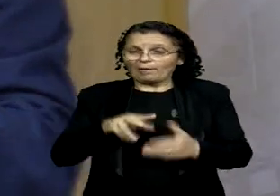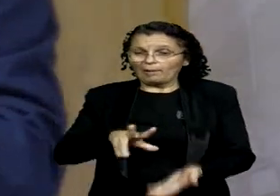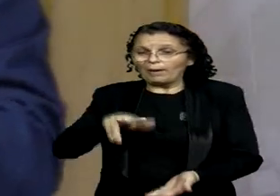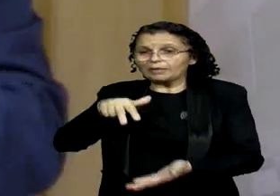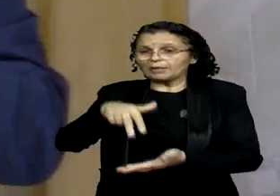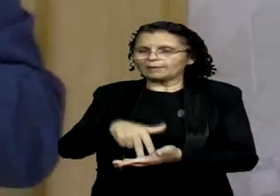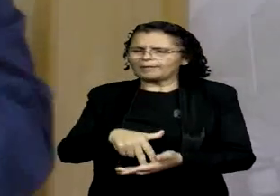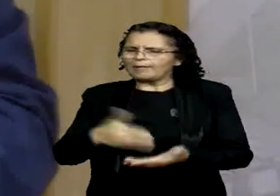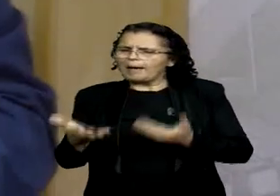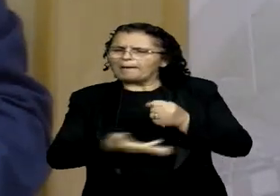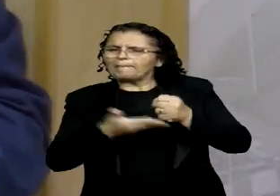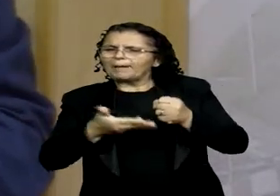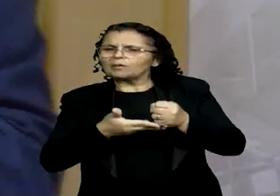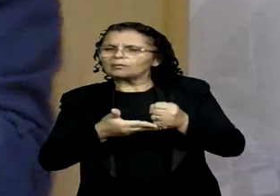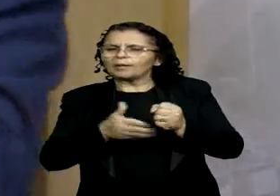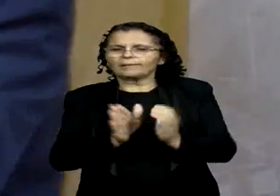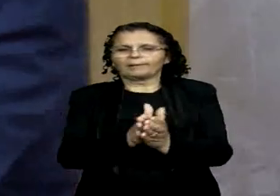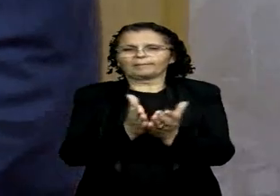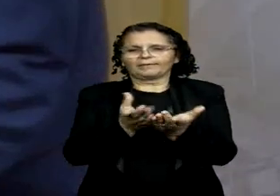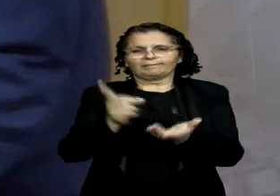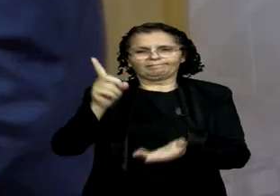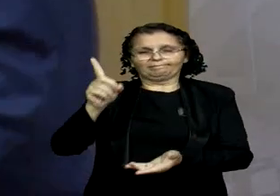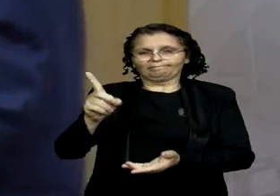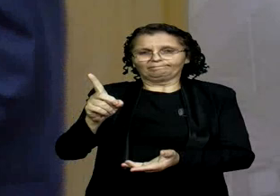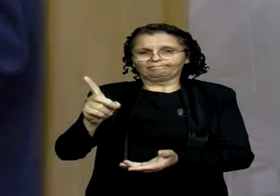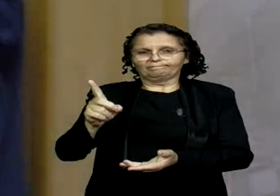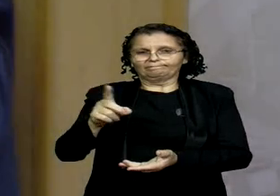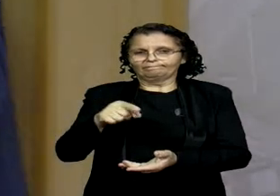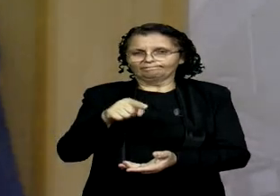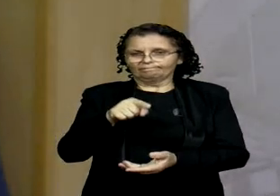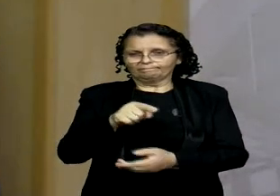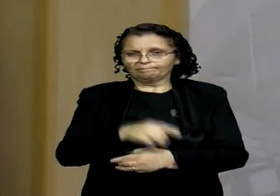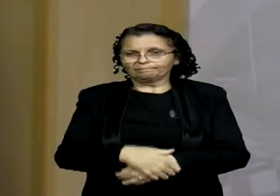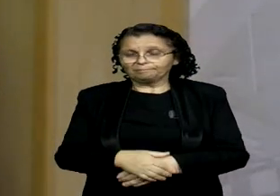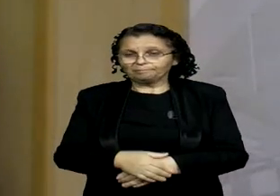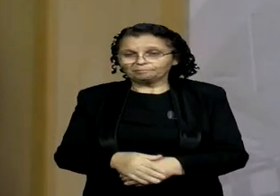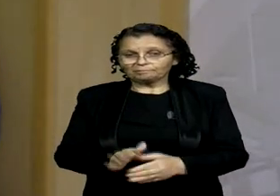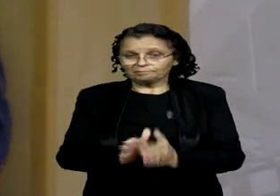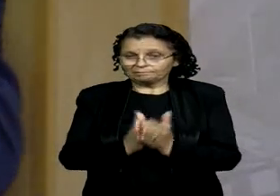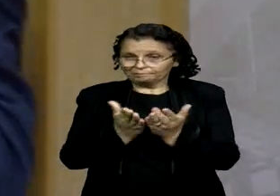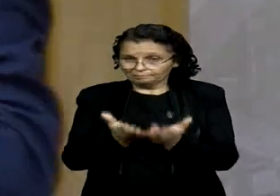que se basear na Bíblia. É este livro,